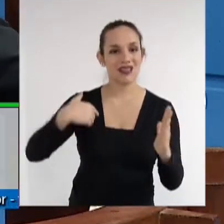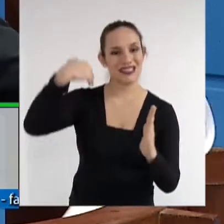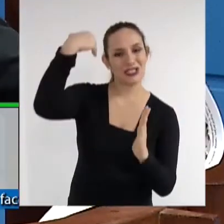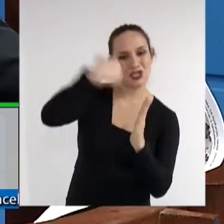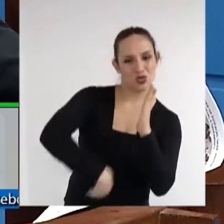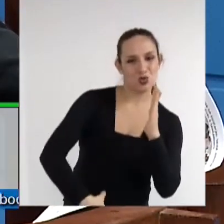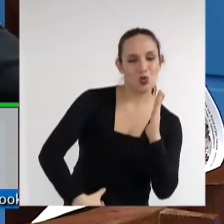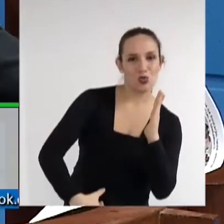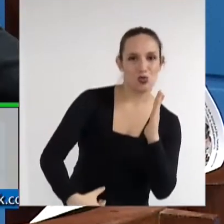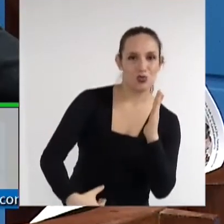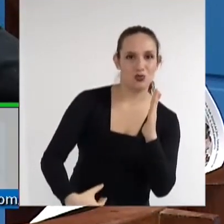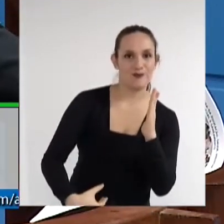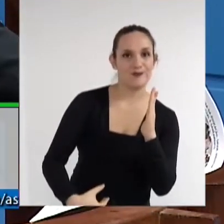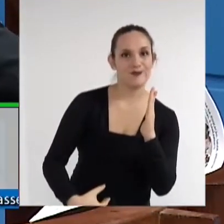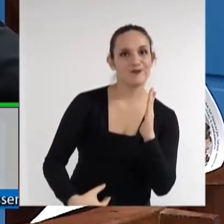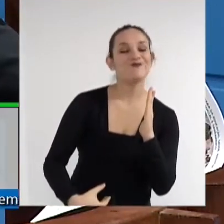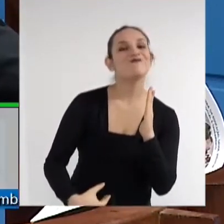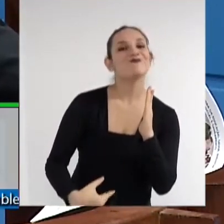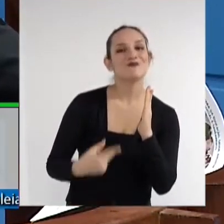de